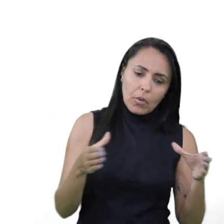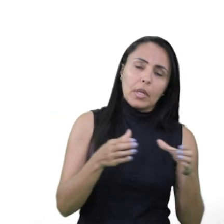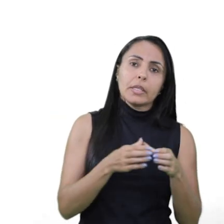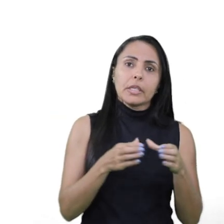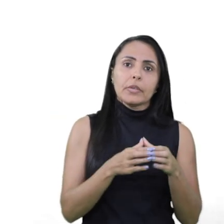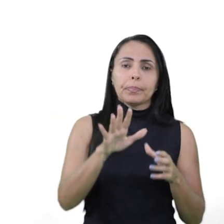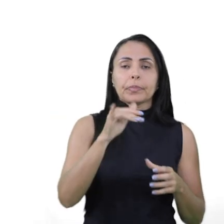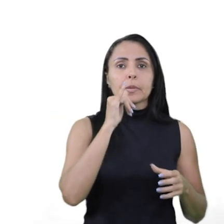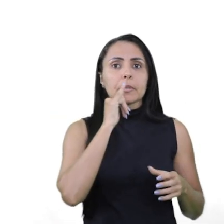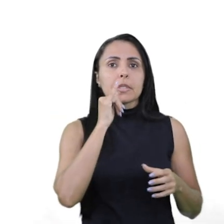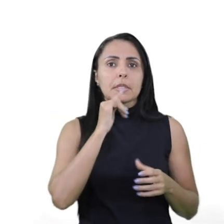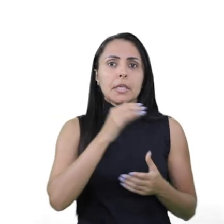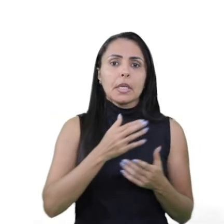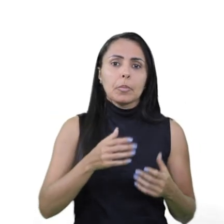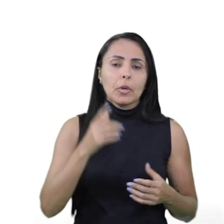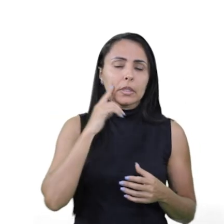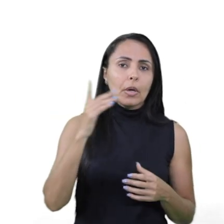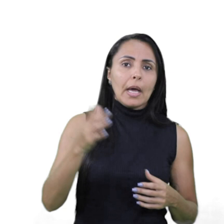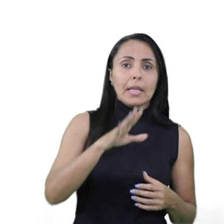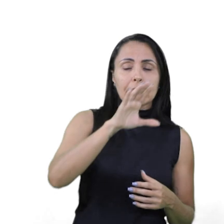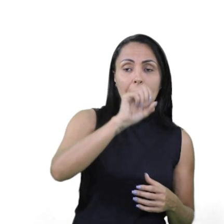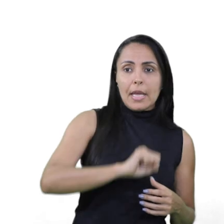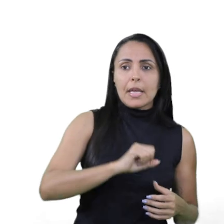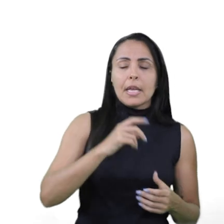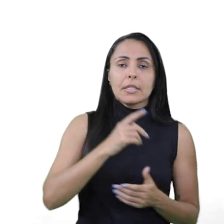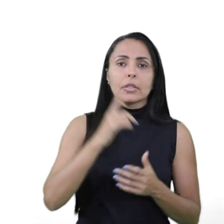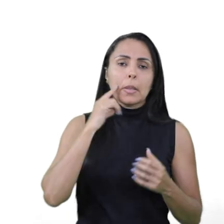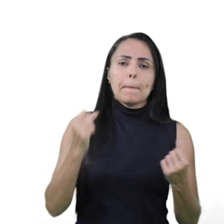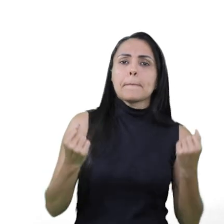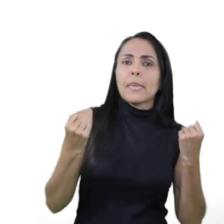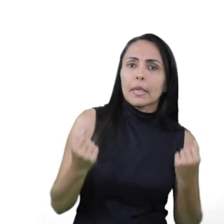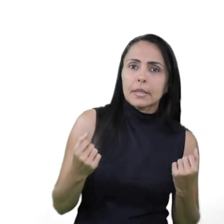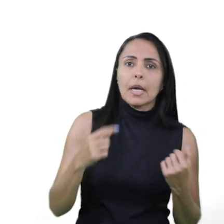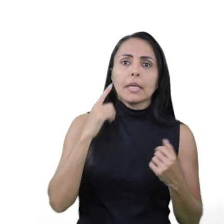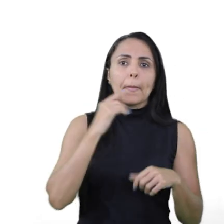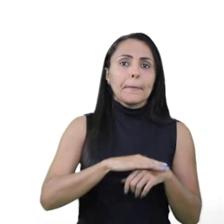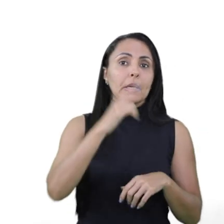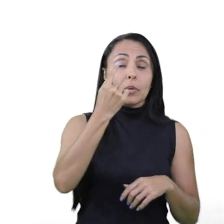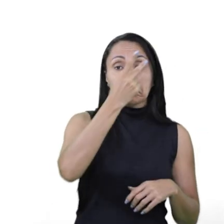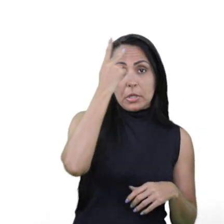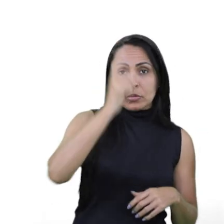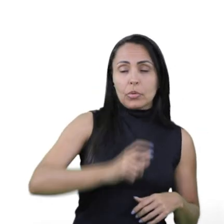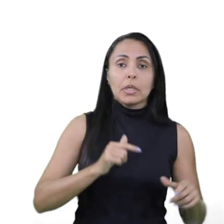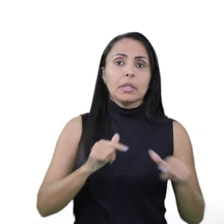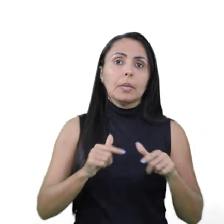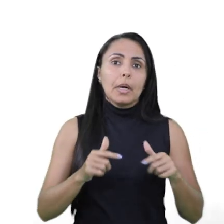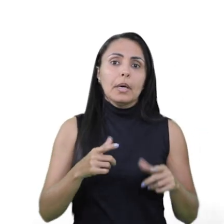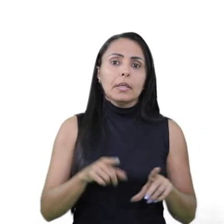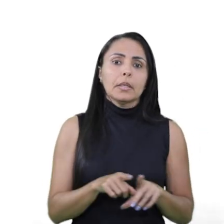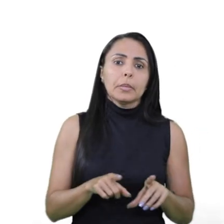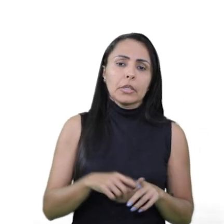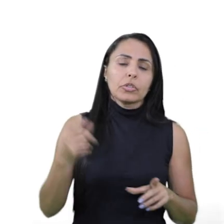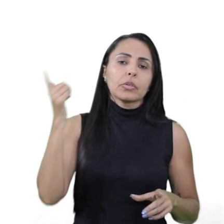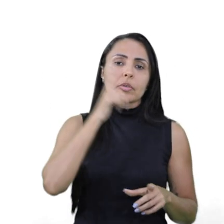como por exemplo eu trago aí nessa letra S, onde uma caixa pesada e mais de uma pessoa trabalha. Há coisas que você